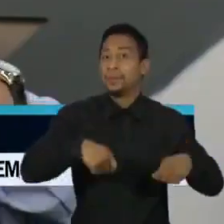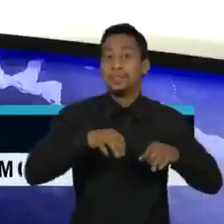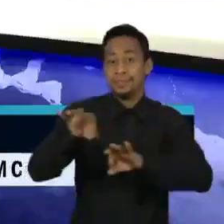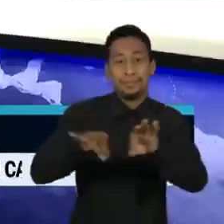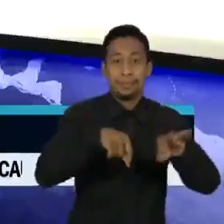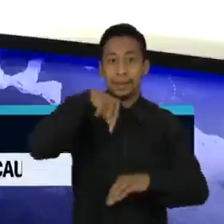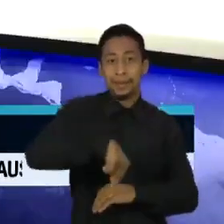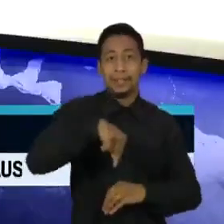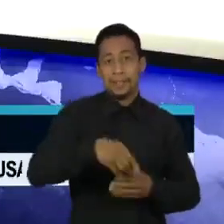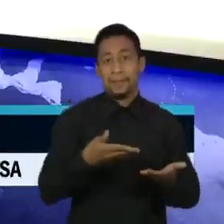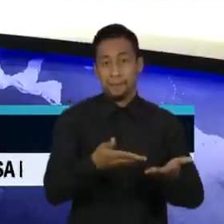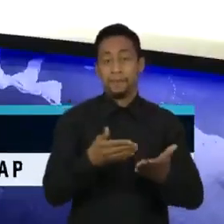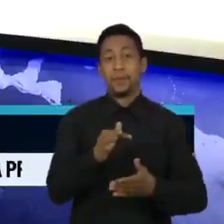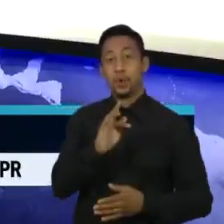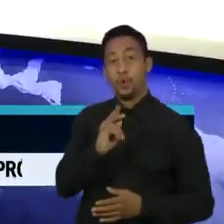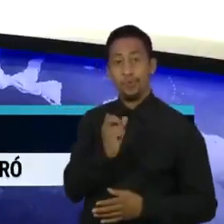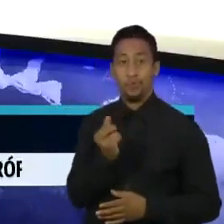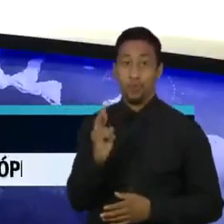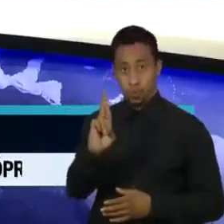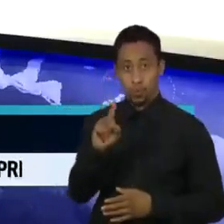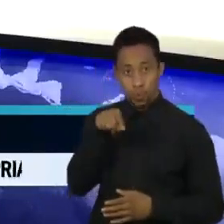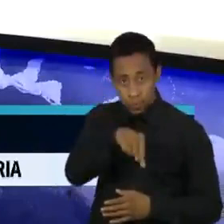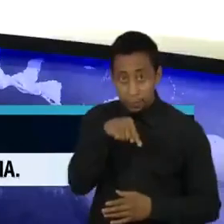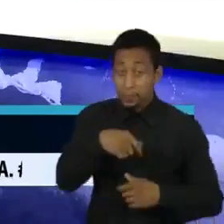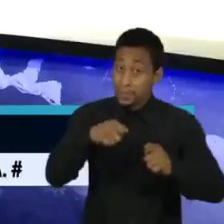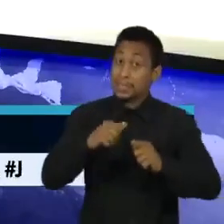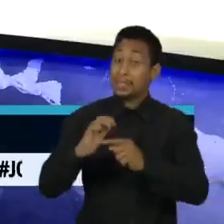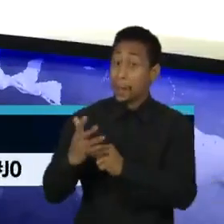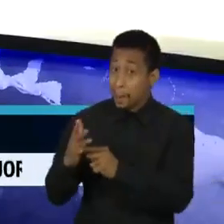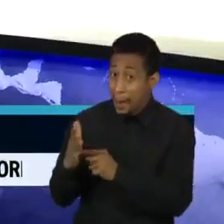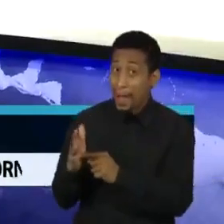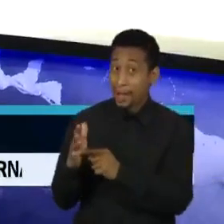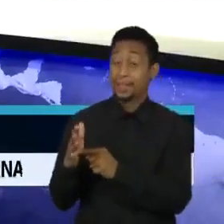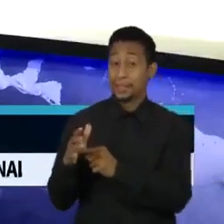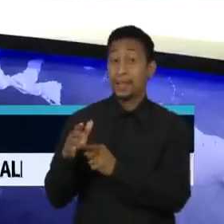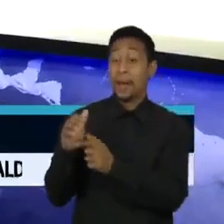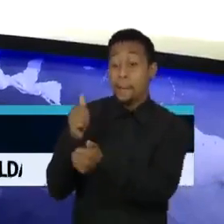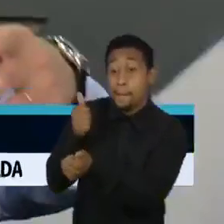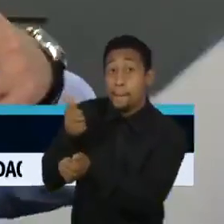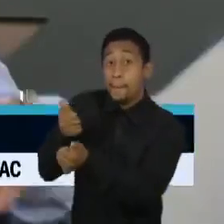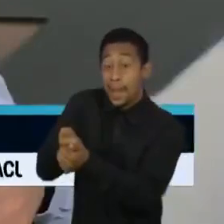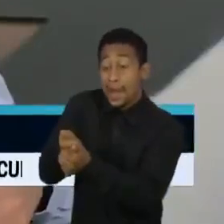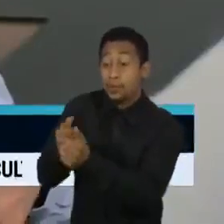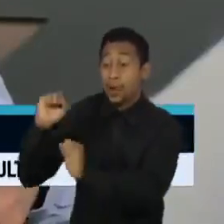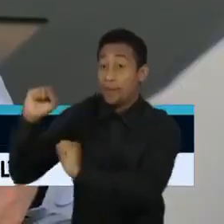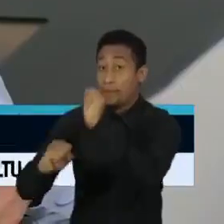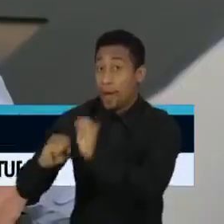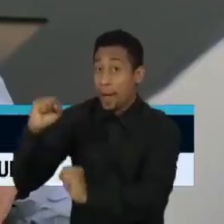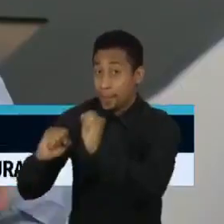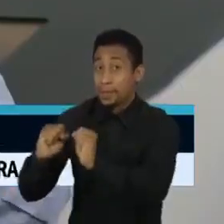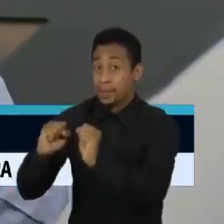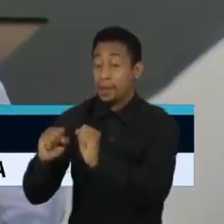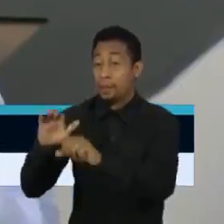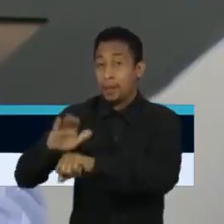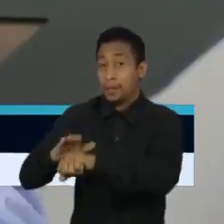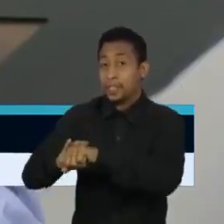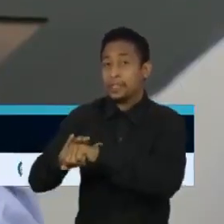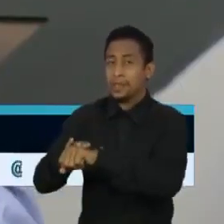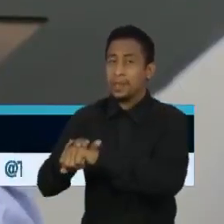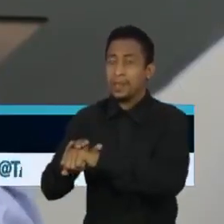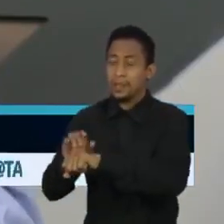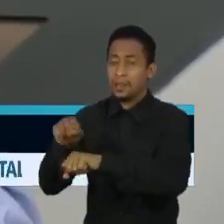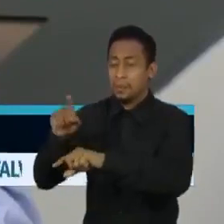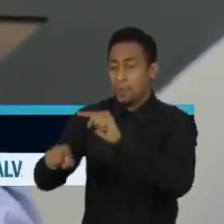Então, você tem que ter a máquina próximo do local de fabricação do isótopo. Então, nós estamos